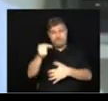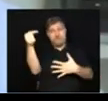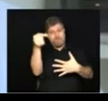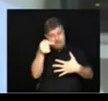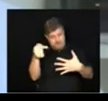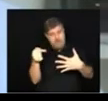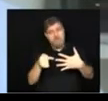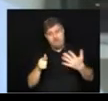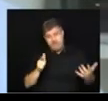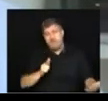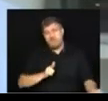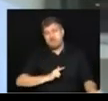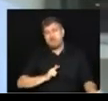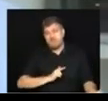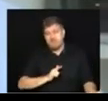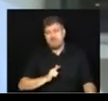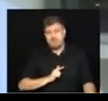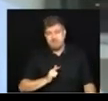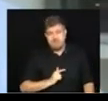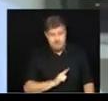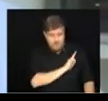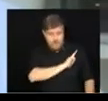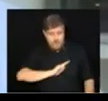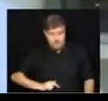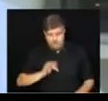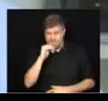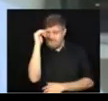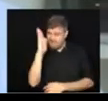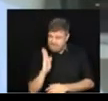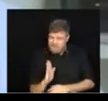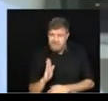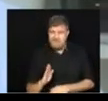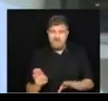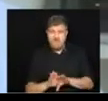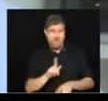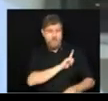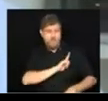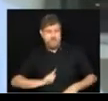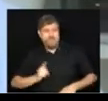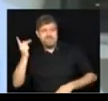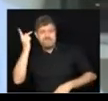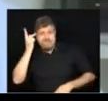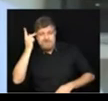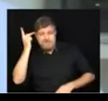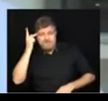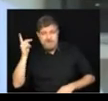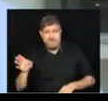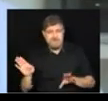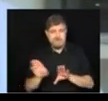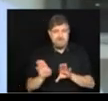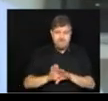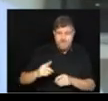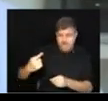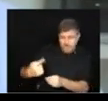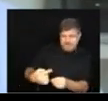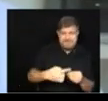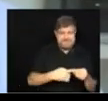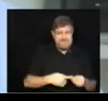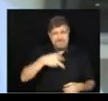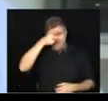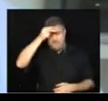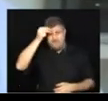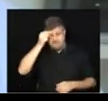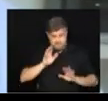existem os mecanismos dentro do governo federal, dentro do estado, seja ele a nível municipal,